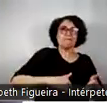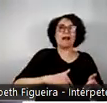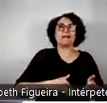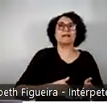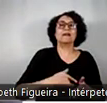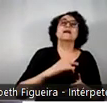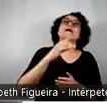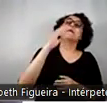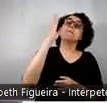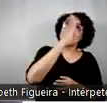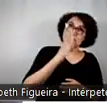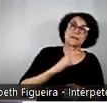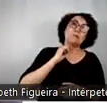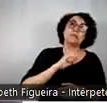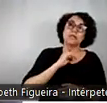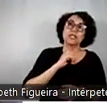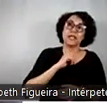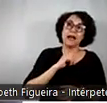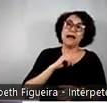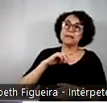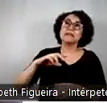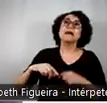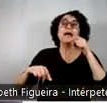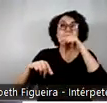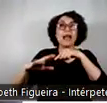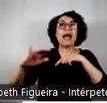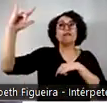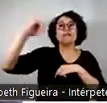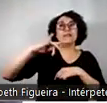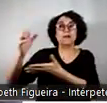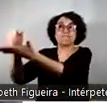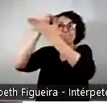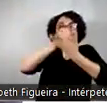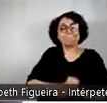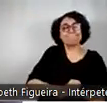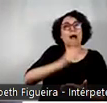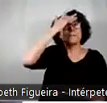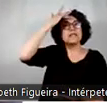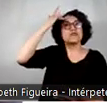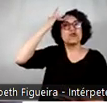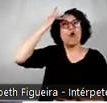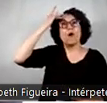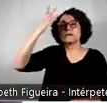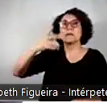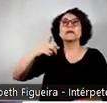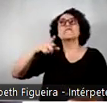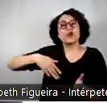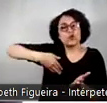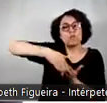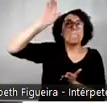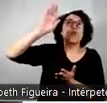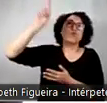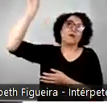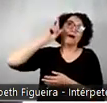na fronteira dos Estados Unidos. Então, como que esse processo também, né, é um processo também de sofrimento